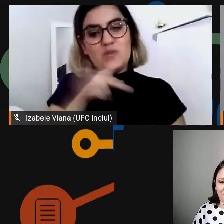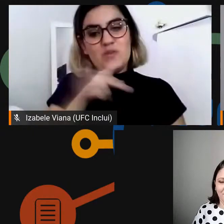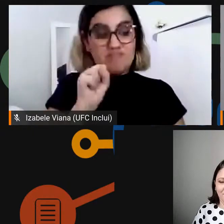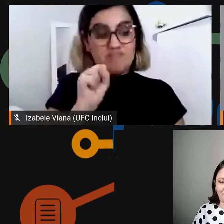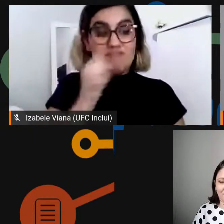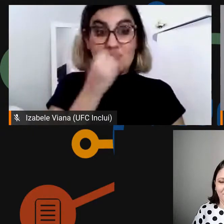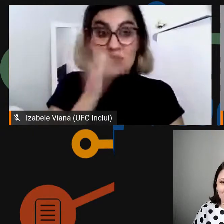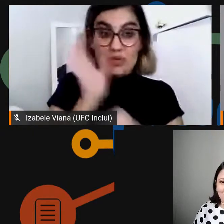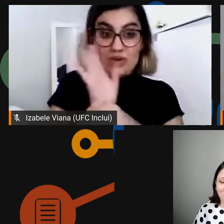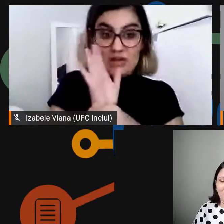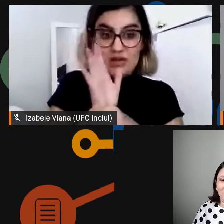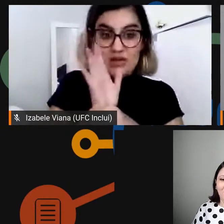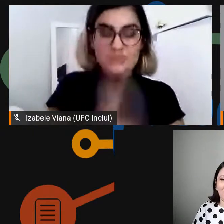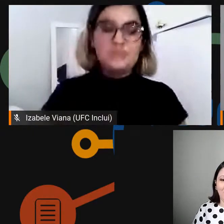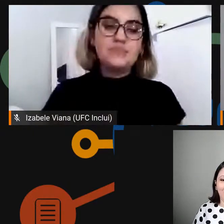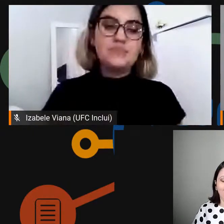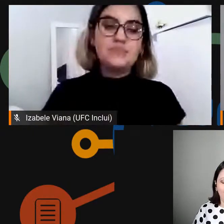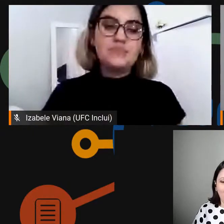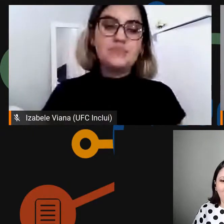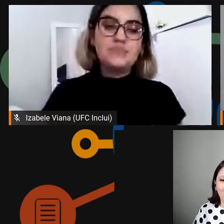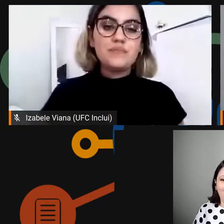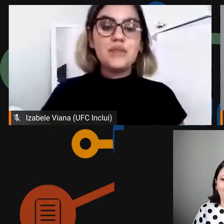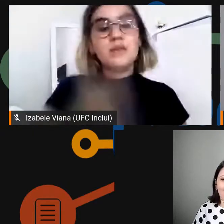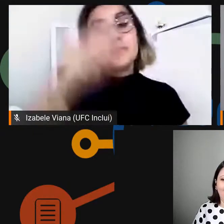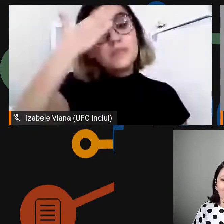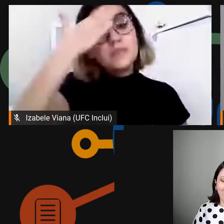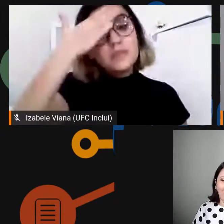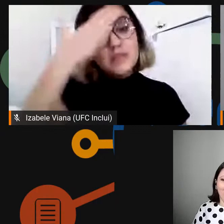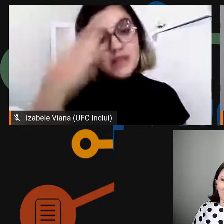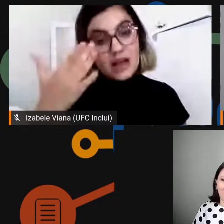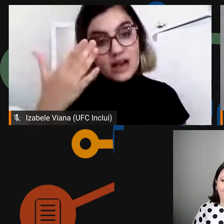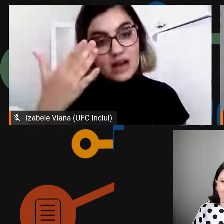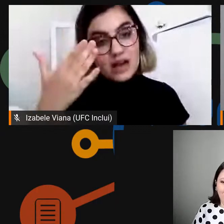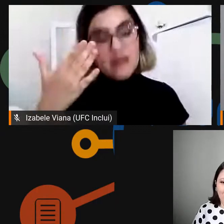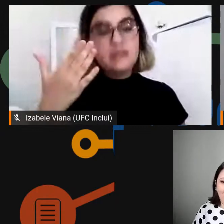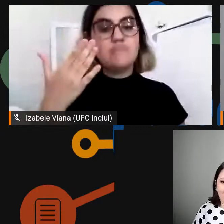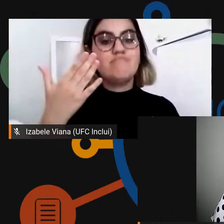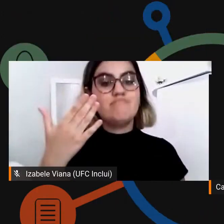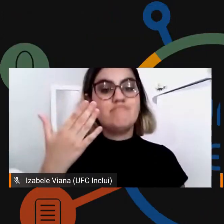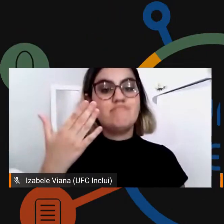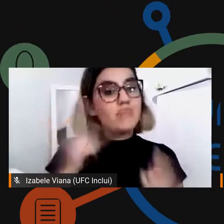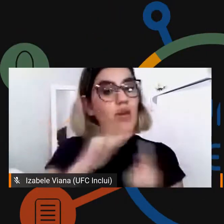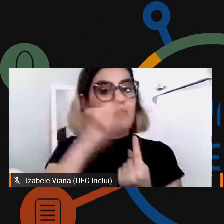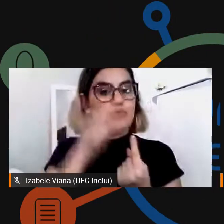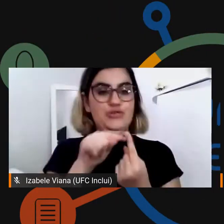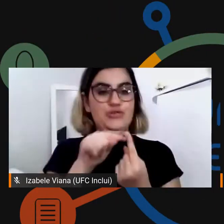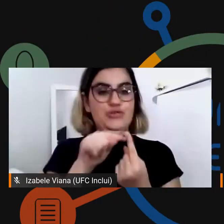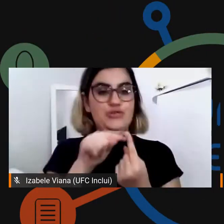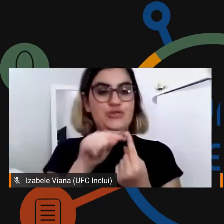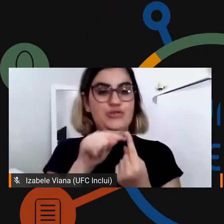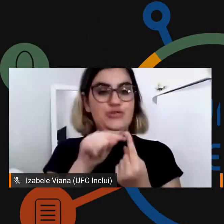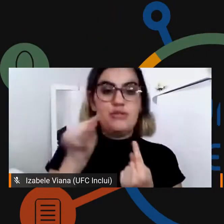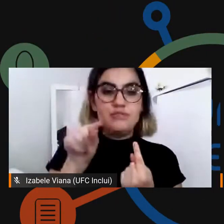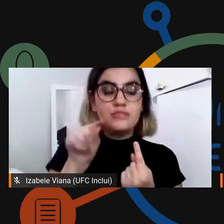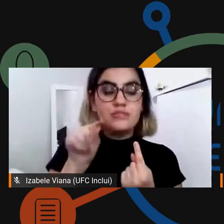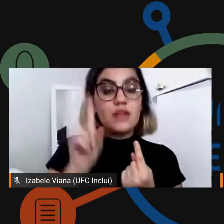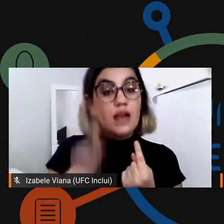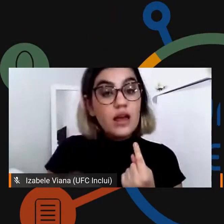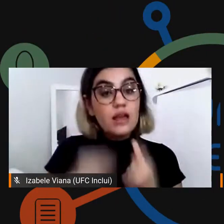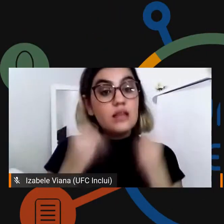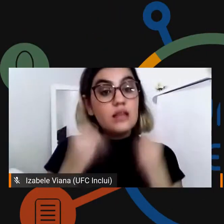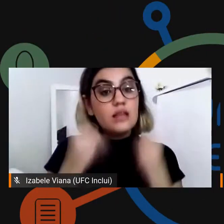Boa tarde. Obrigada, Bruno. Gente, esse é o nosso objetivo, é fazer com que vocês utilizem